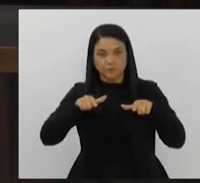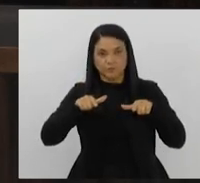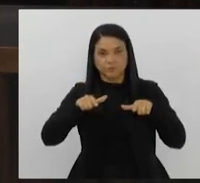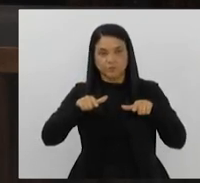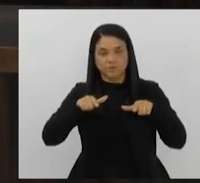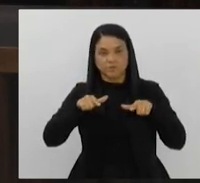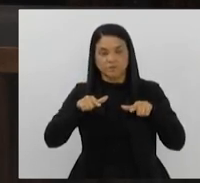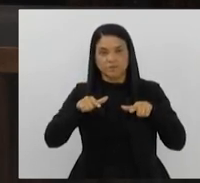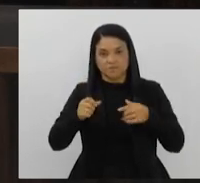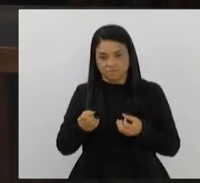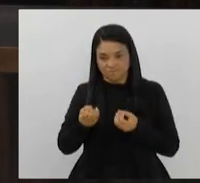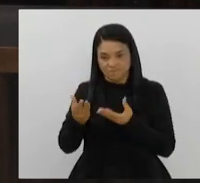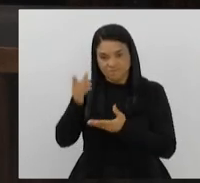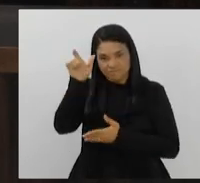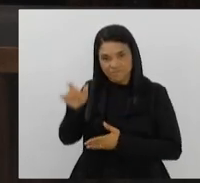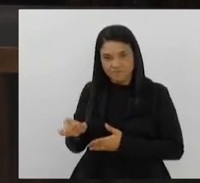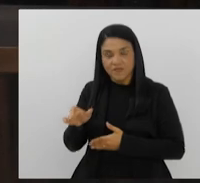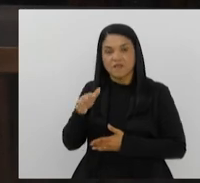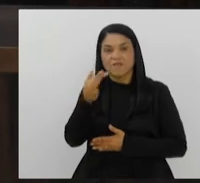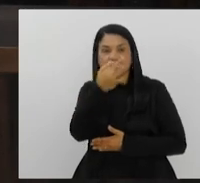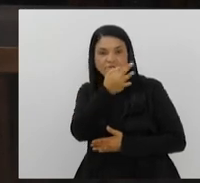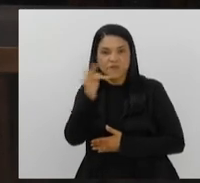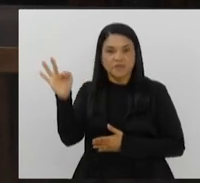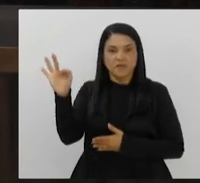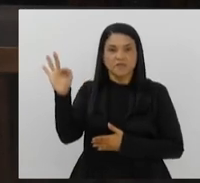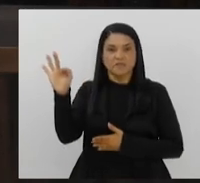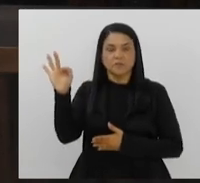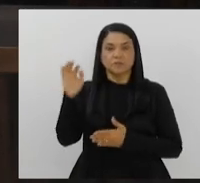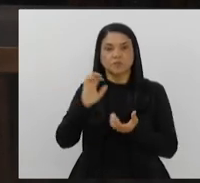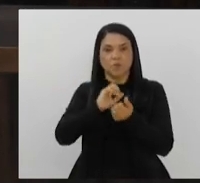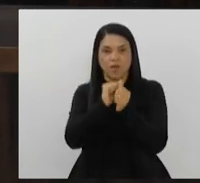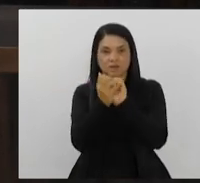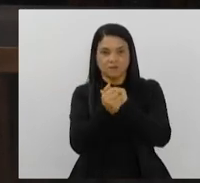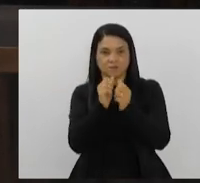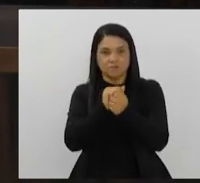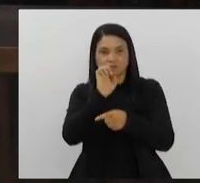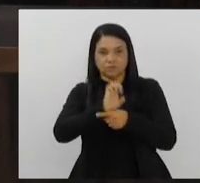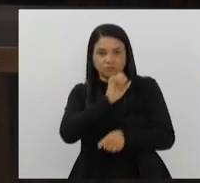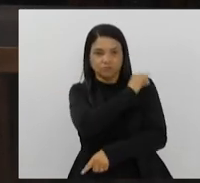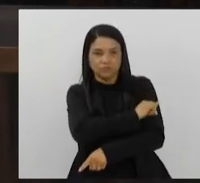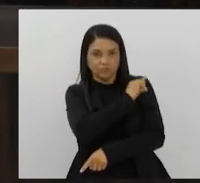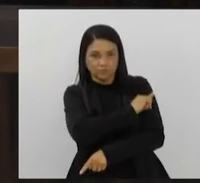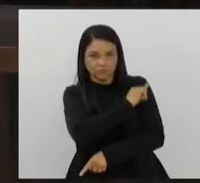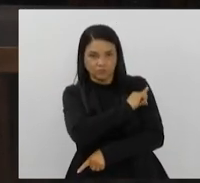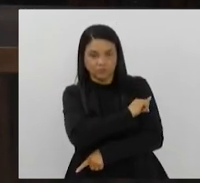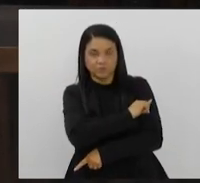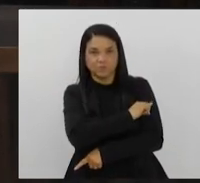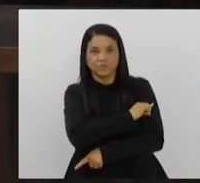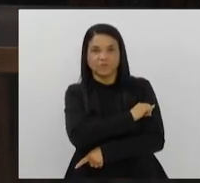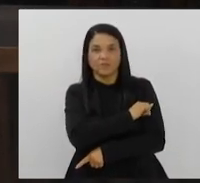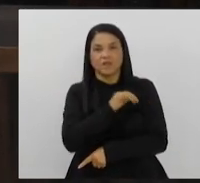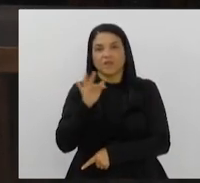à Federação do Artesanato do Estado do Rio de Janeiro,